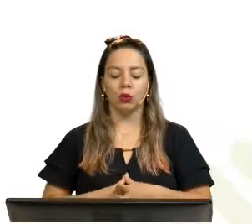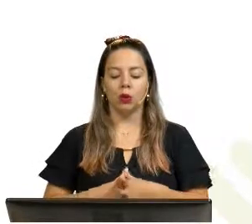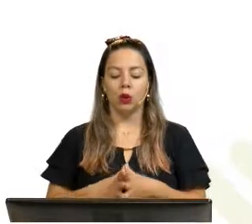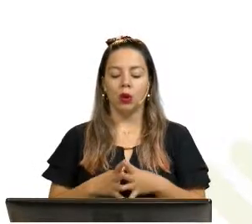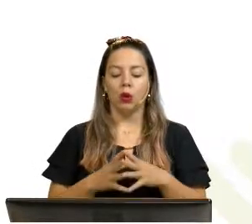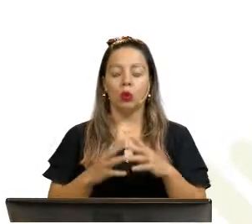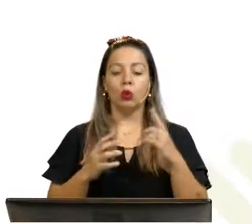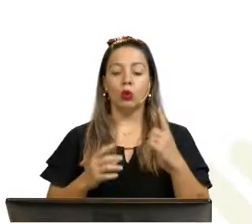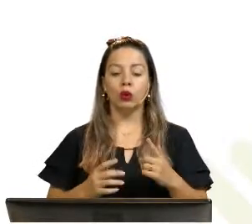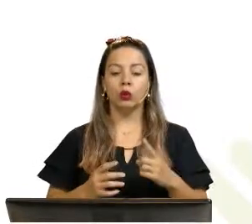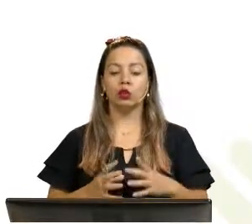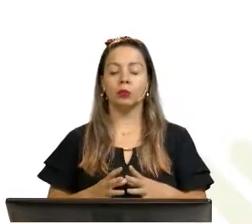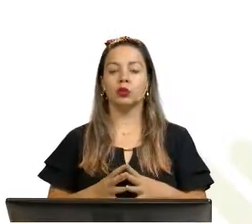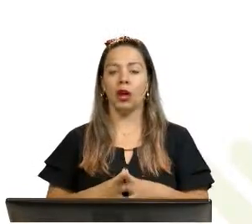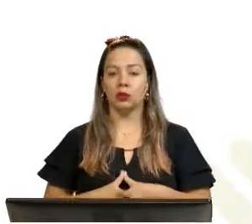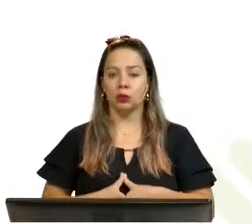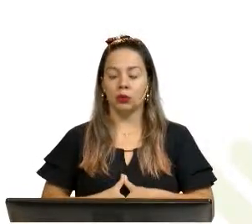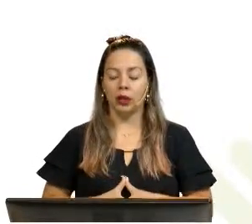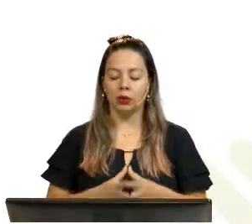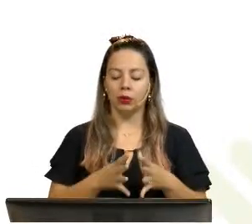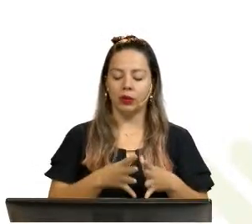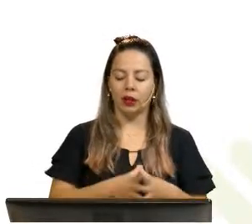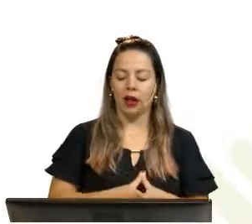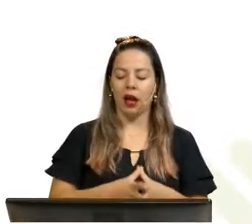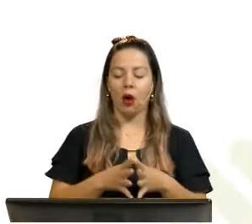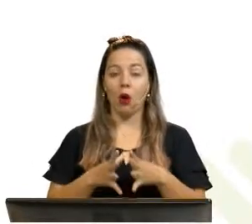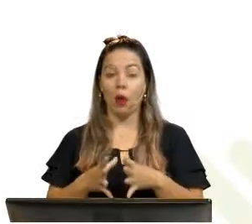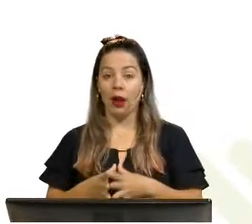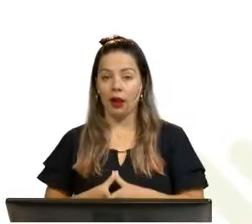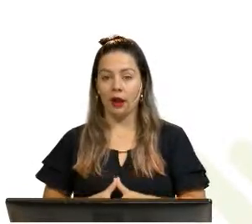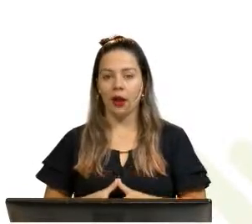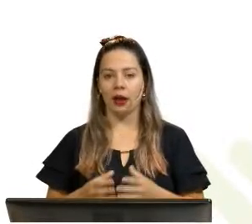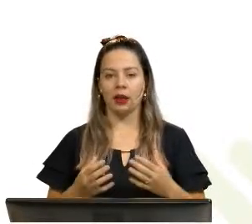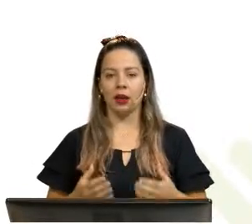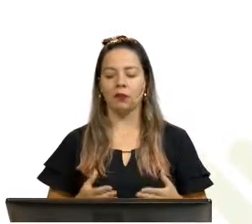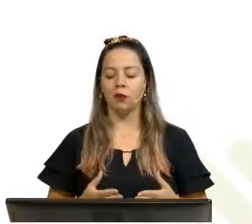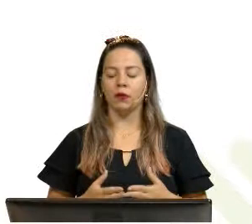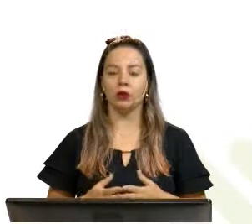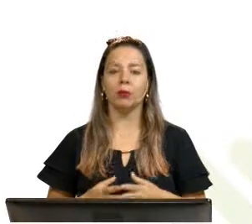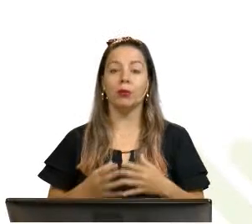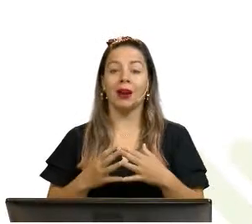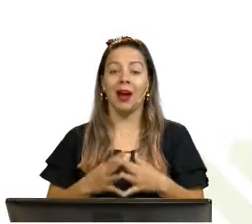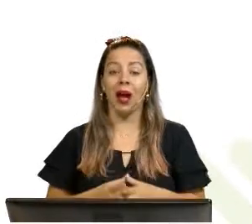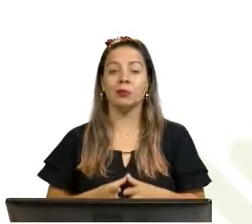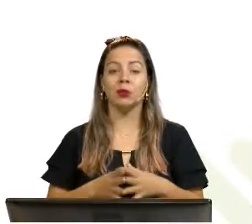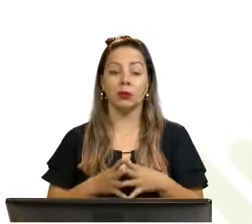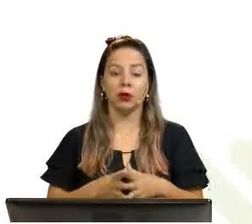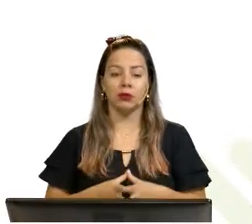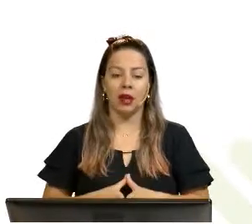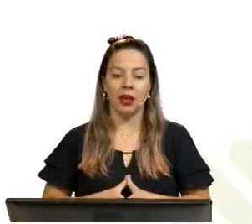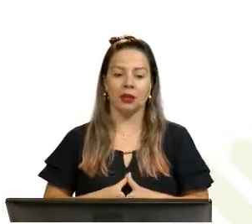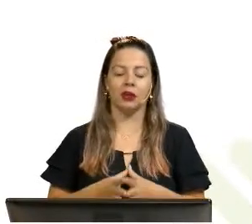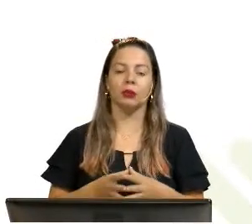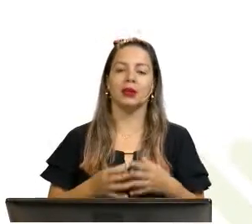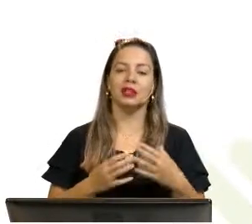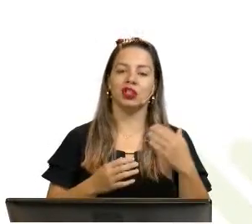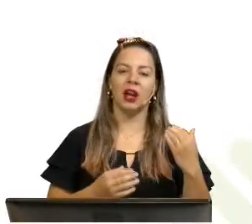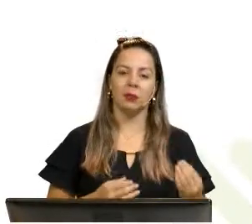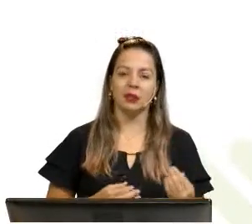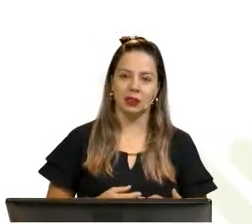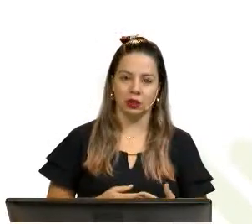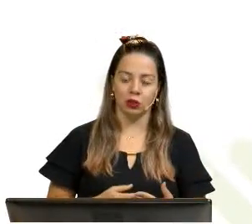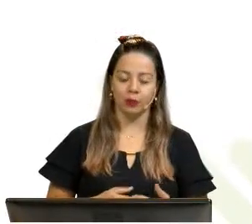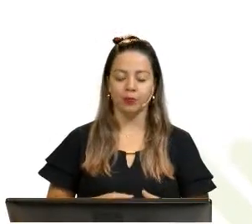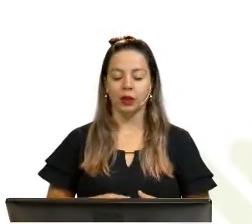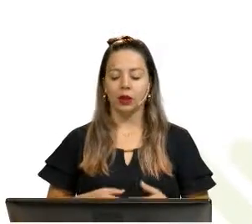como um único tipo de ácido nucléico o dna ou rn aqui é envolvido por uma cápsula proteica denominado de